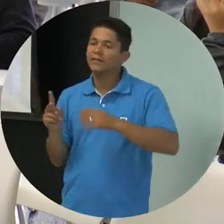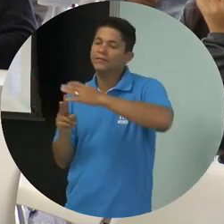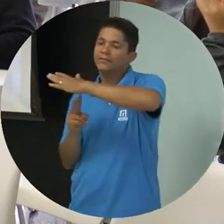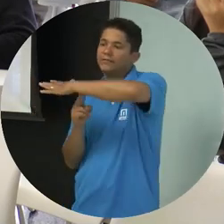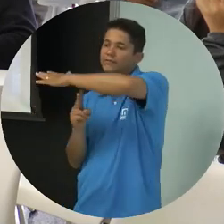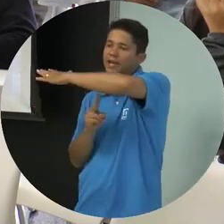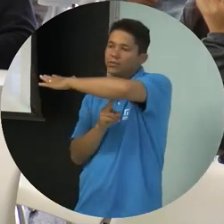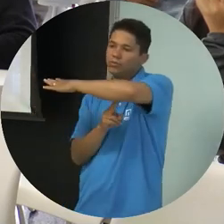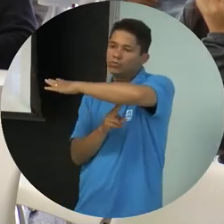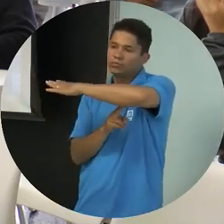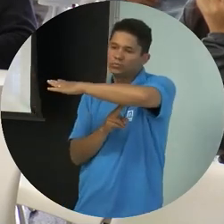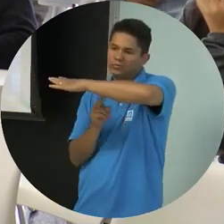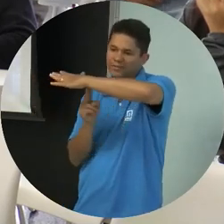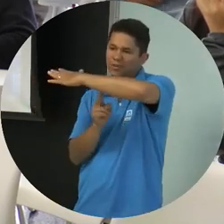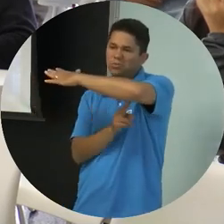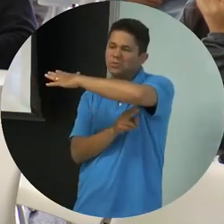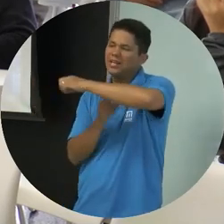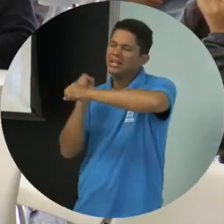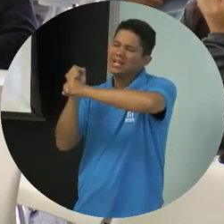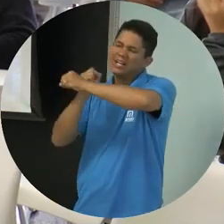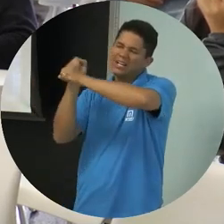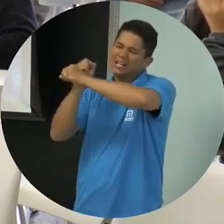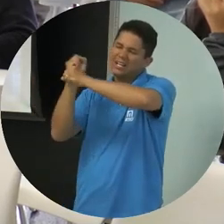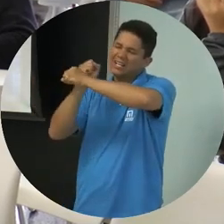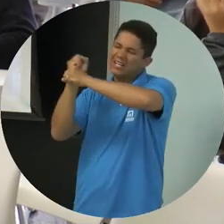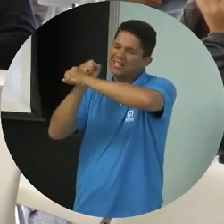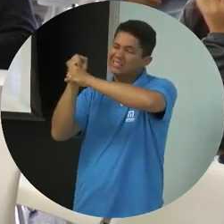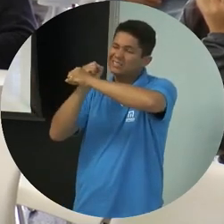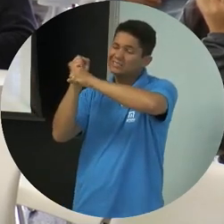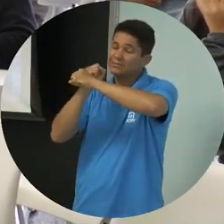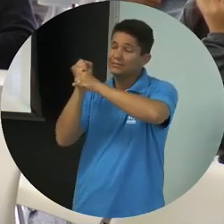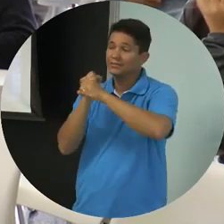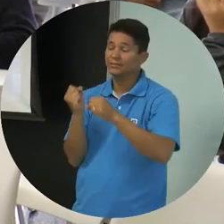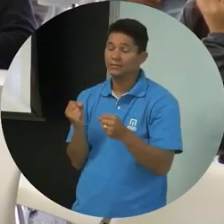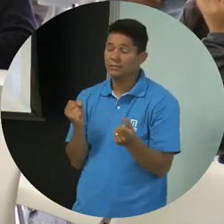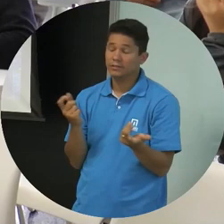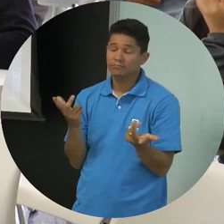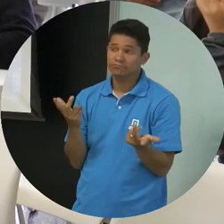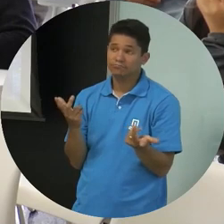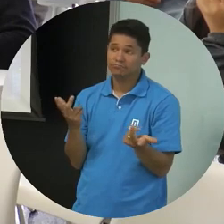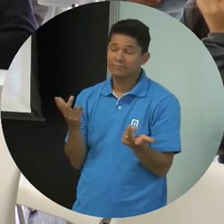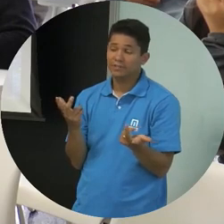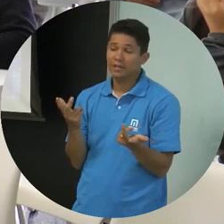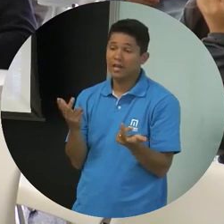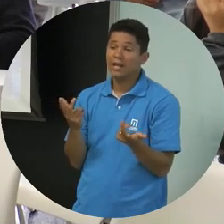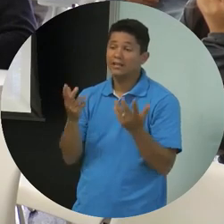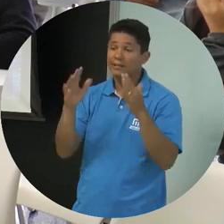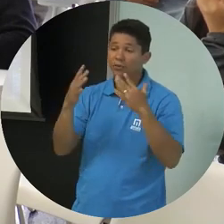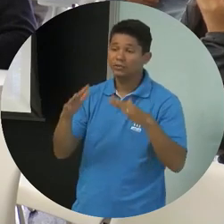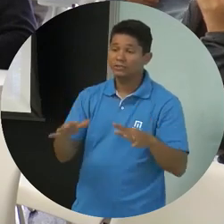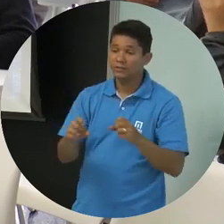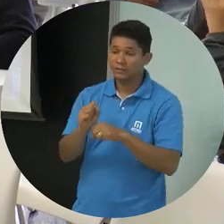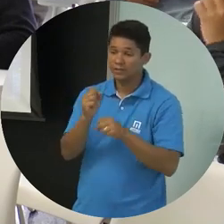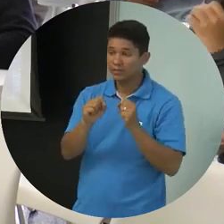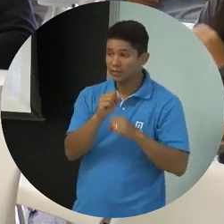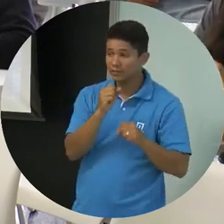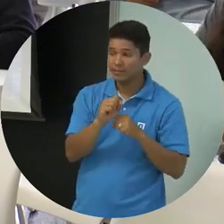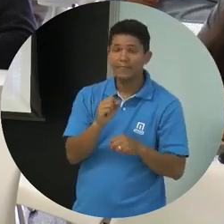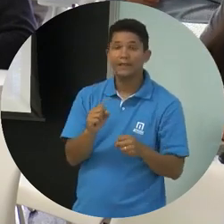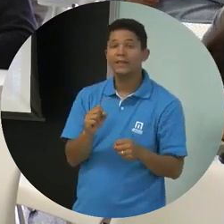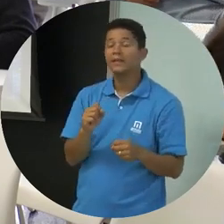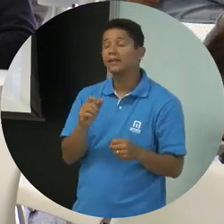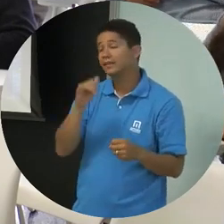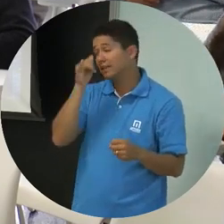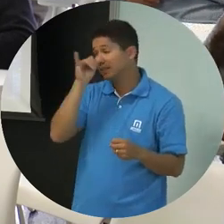lá de quantos anos, o tema de você fazer demolição com irradiação de